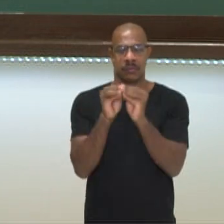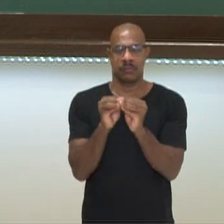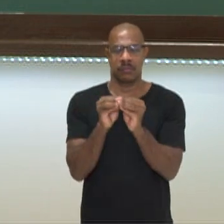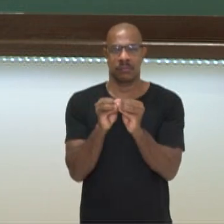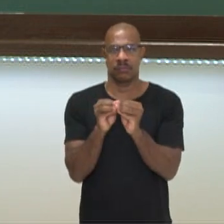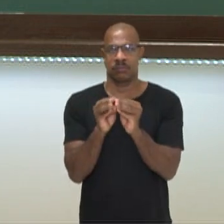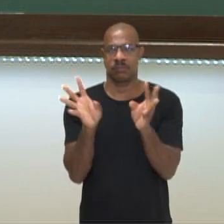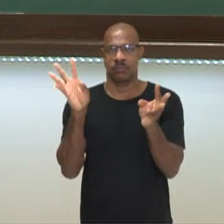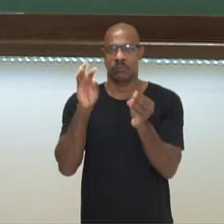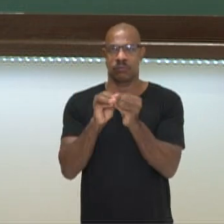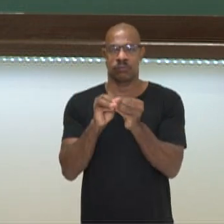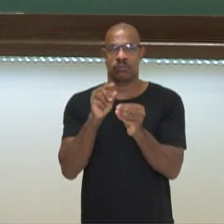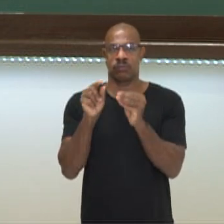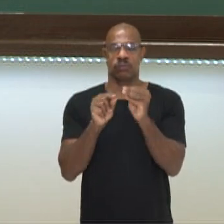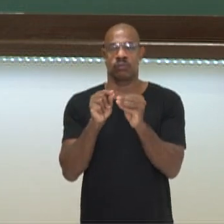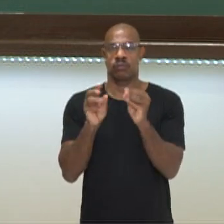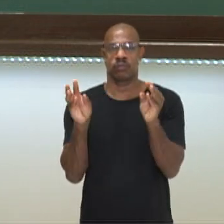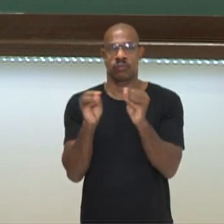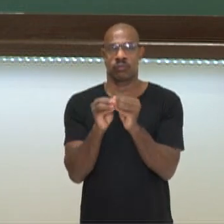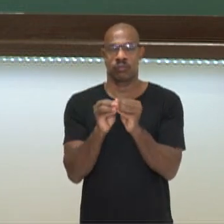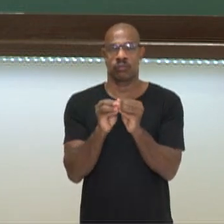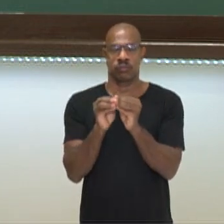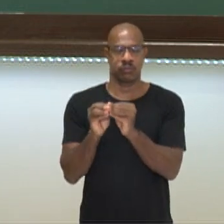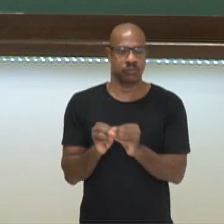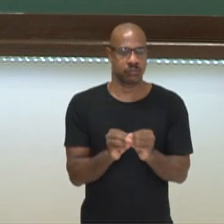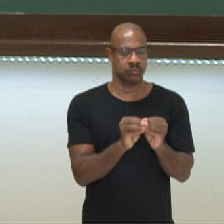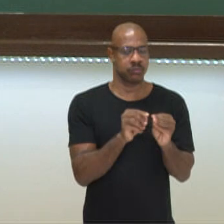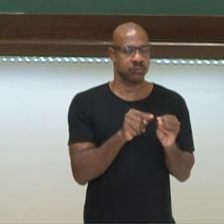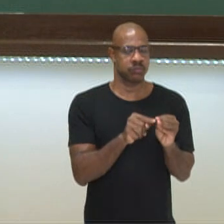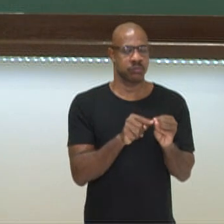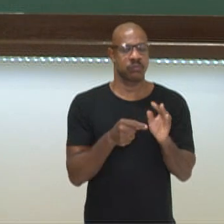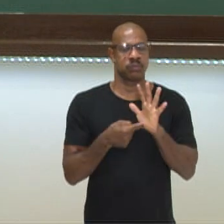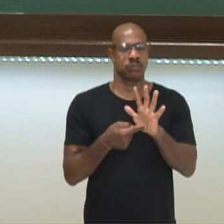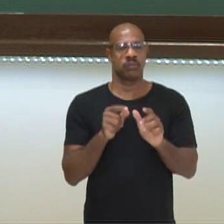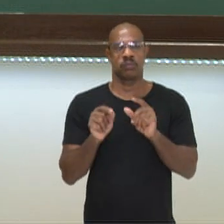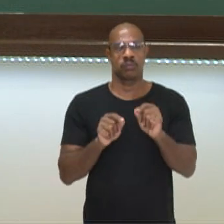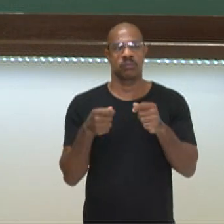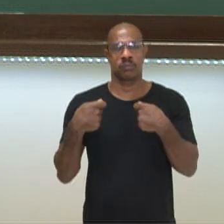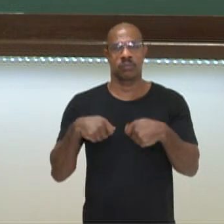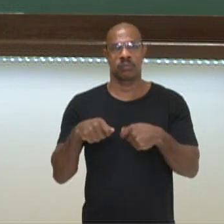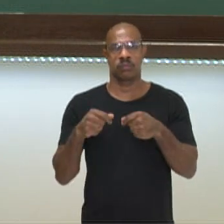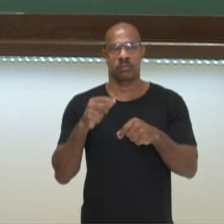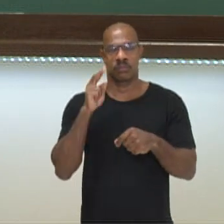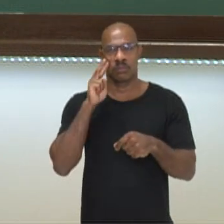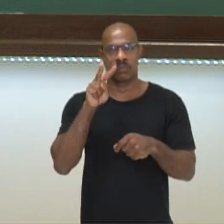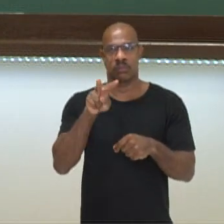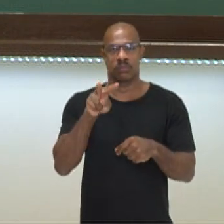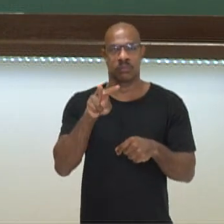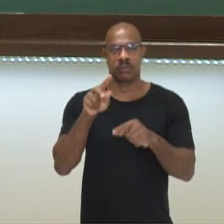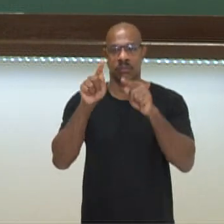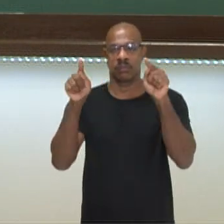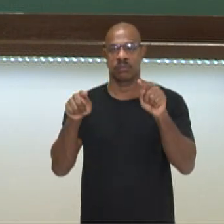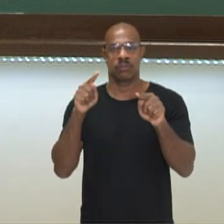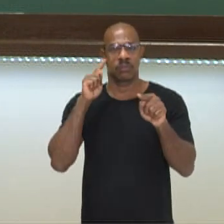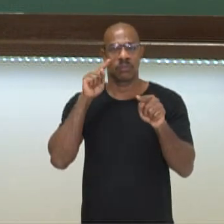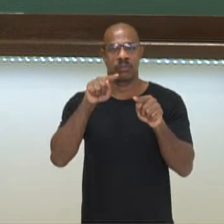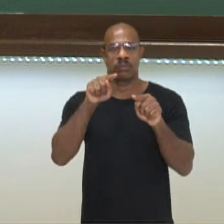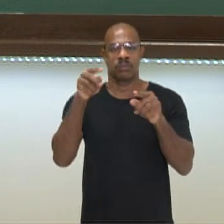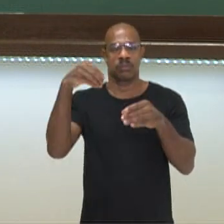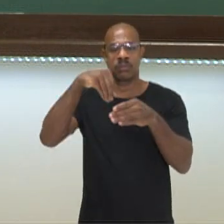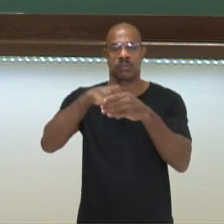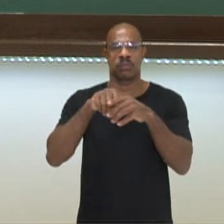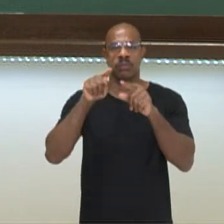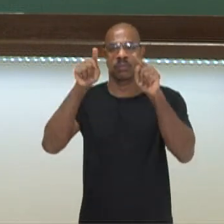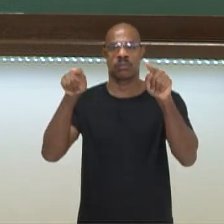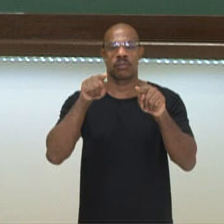de operações e ele vai me sinalizar que o quê? Que eu preciso olhar primeiro para aquelas operações